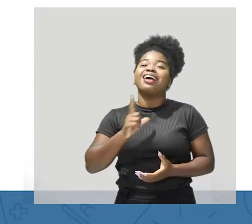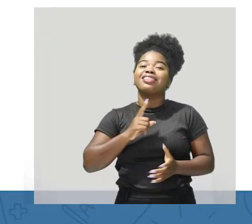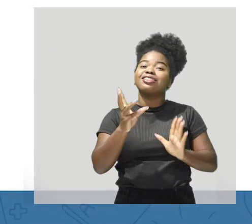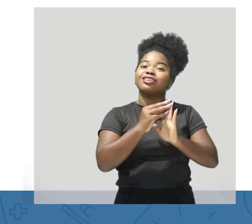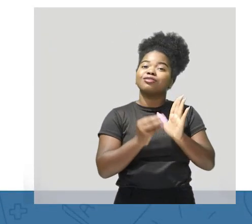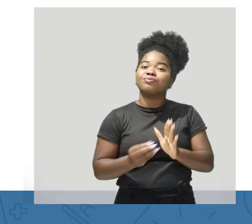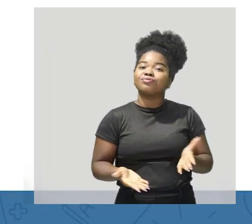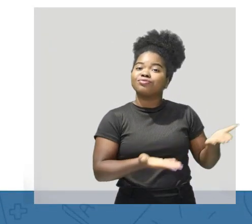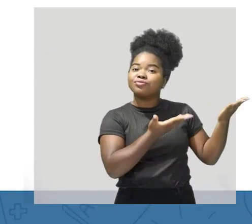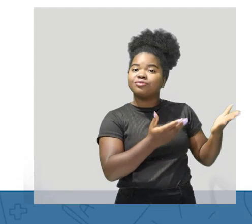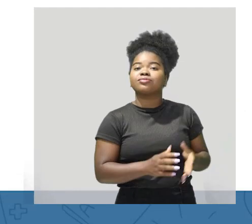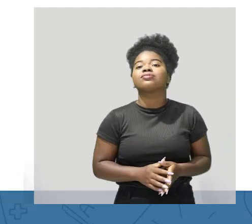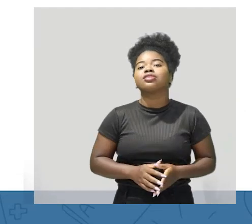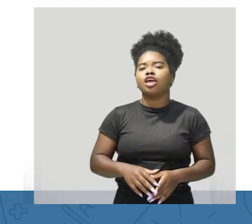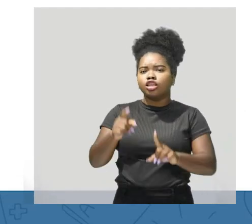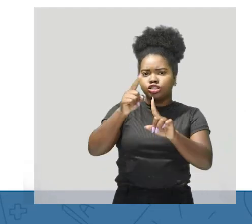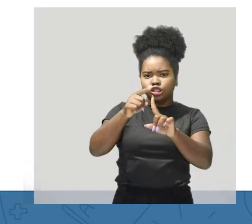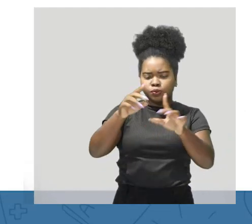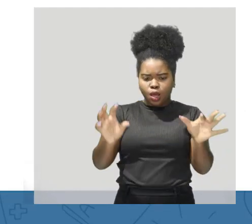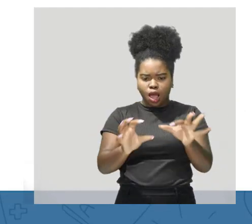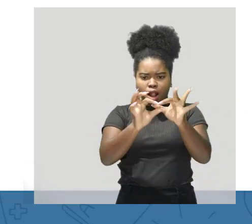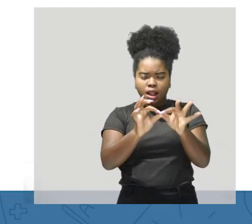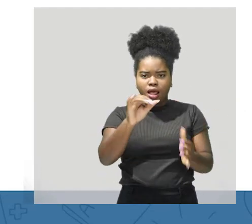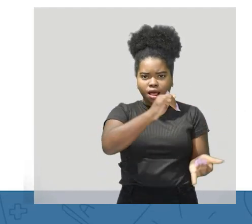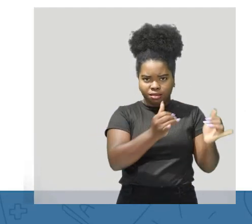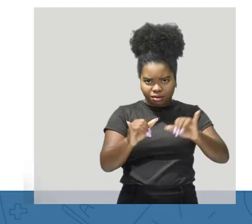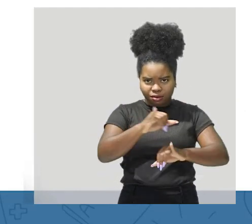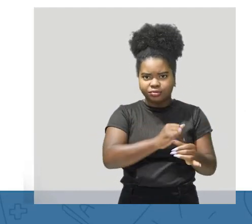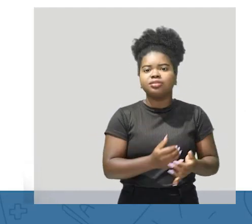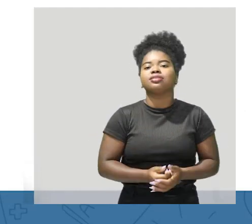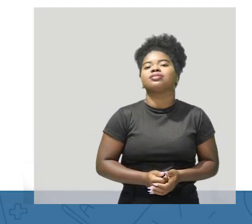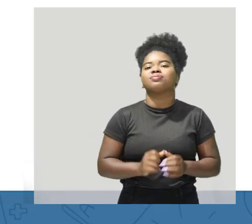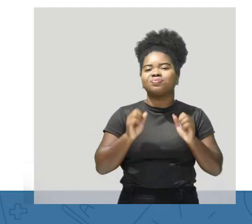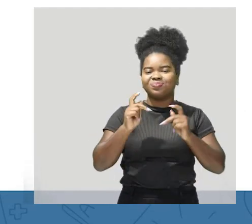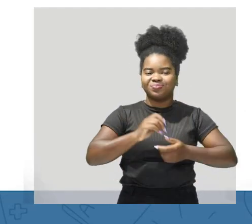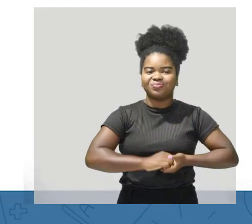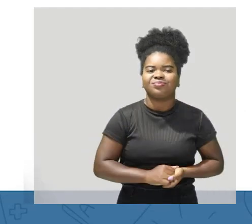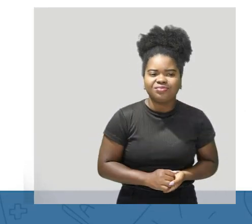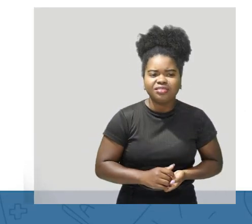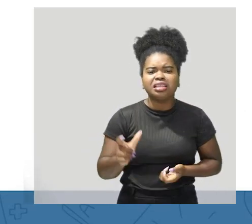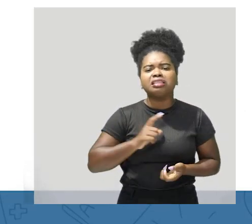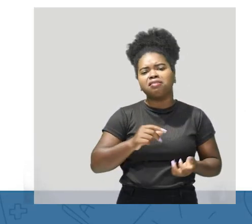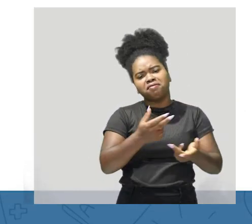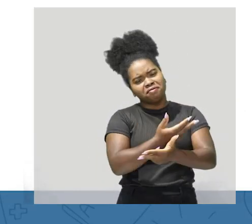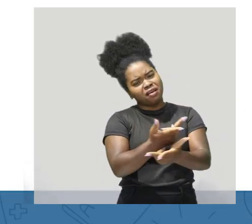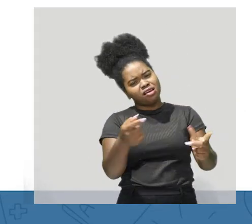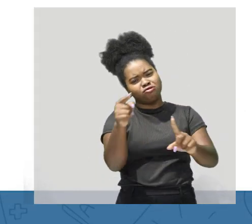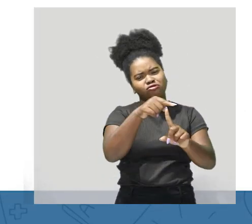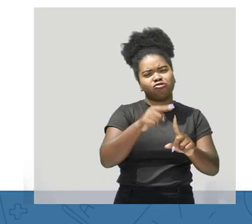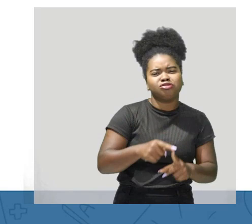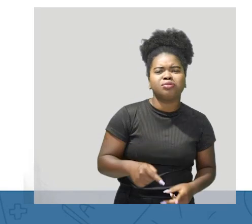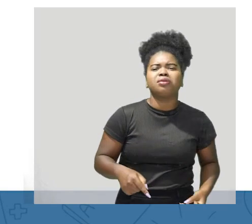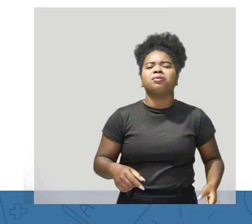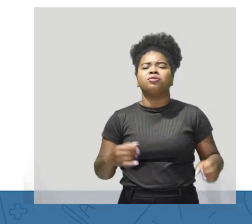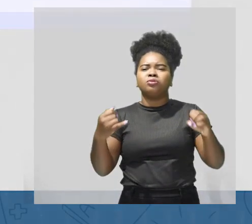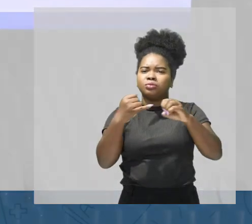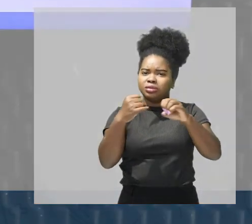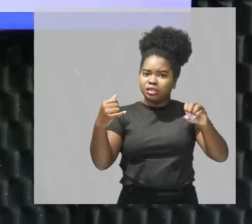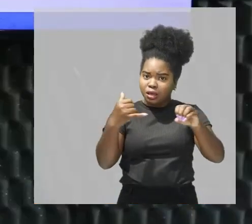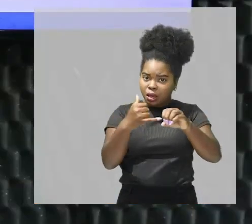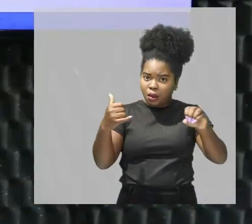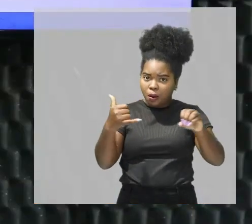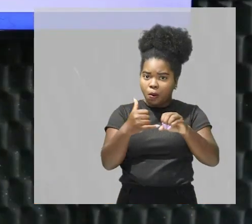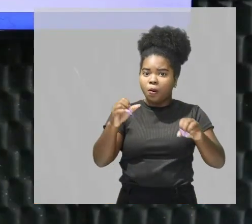parte 2. Ligações químicas, certo? Os diversos tipos, iônica, covalente, metálica, as